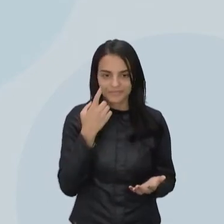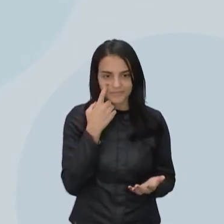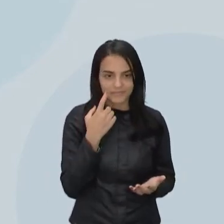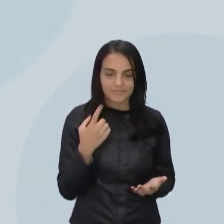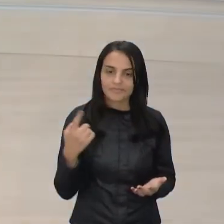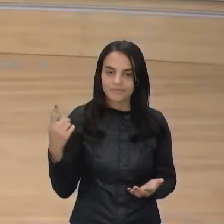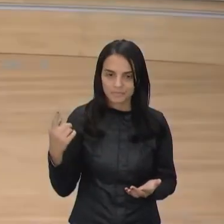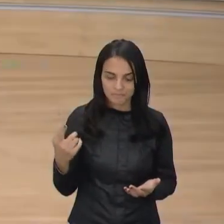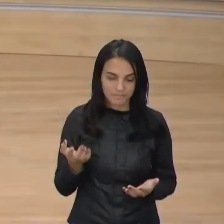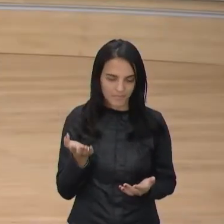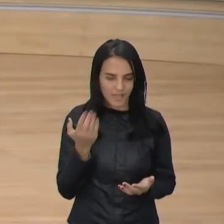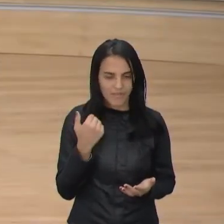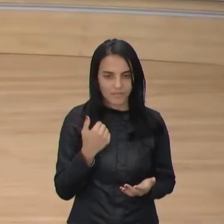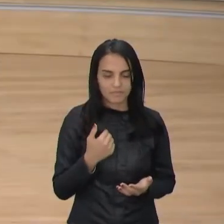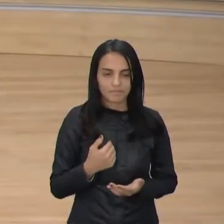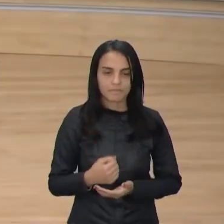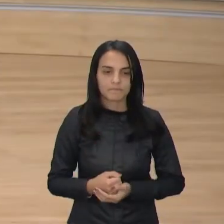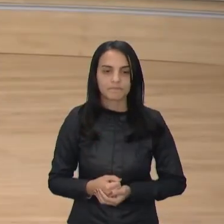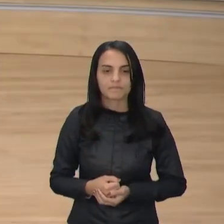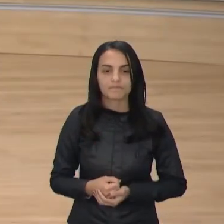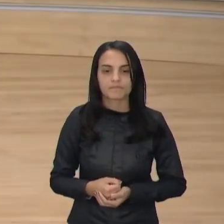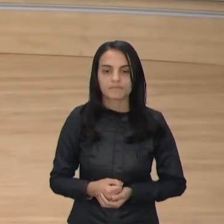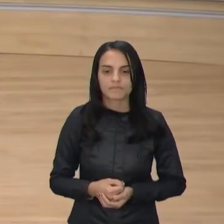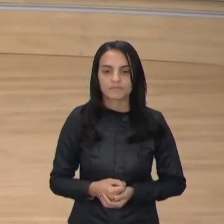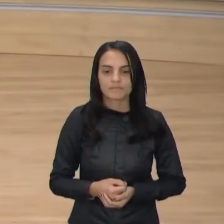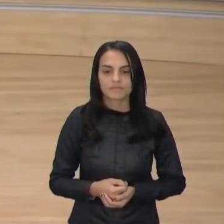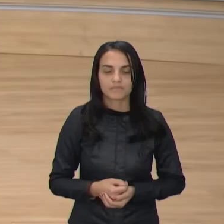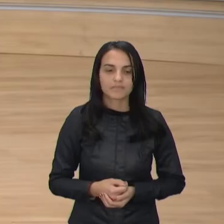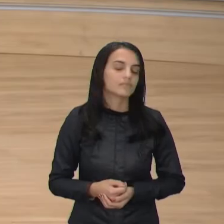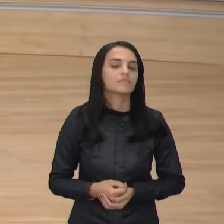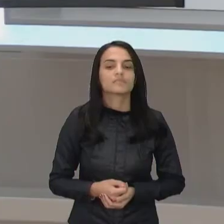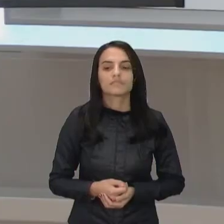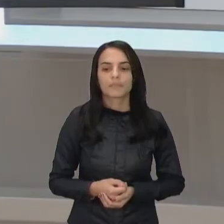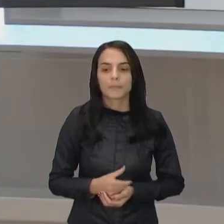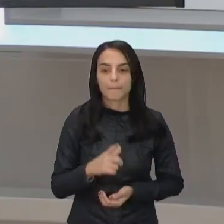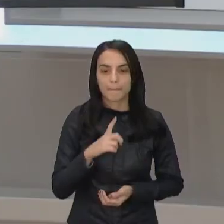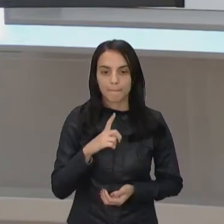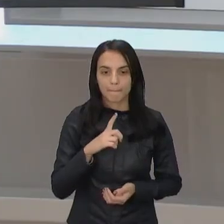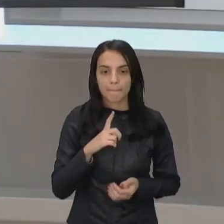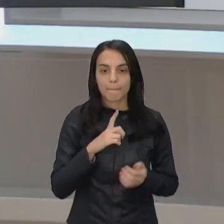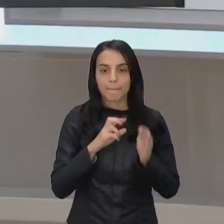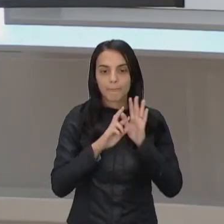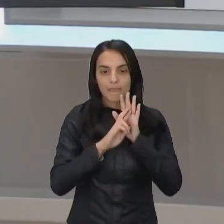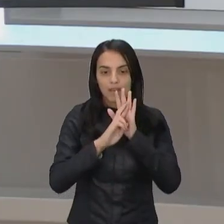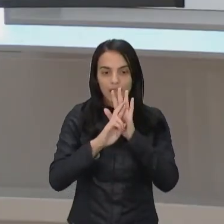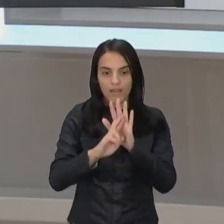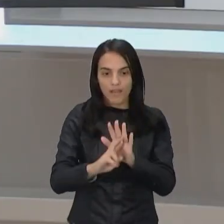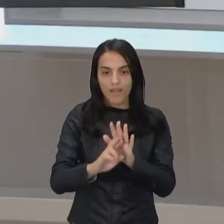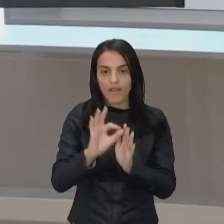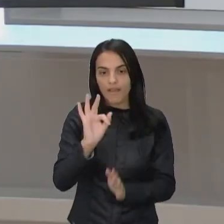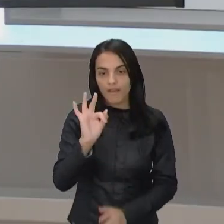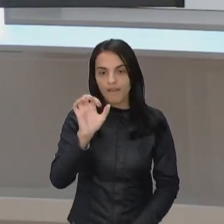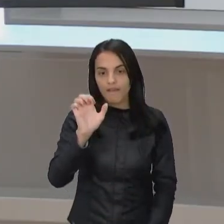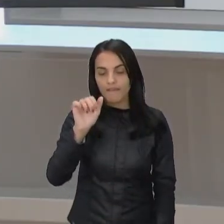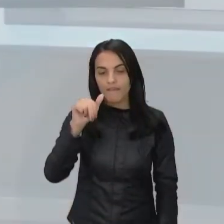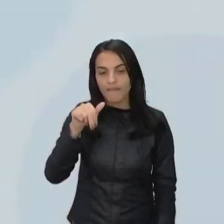fenda. Então, mãos ao cálculo, vamos lá. Aqui então eu tenho representado a fenda, vou fazer aqui